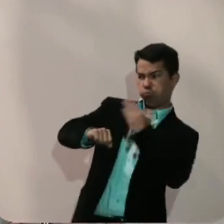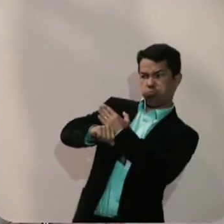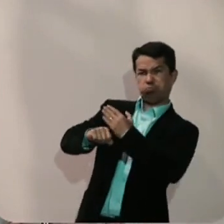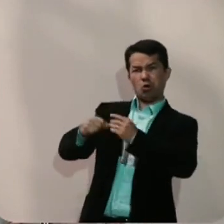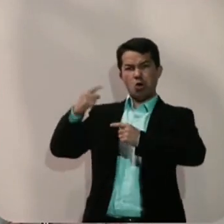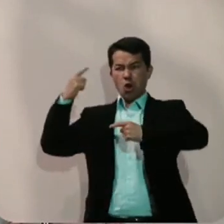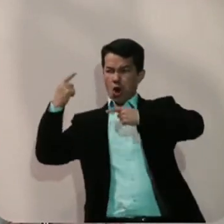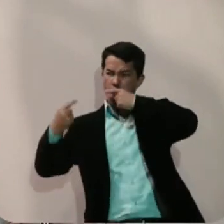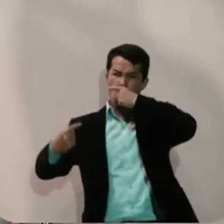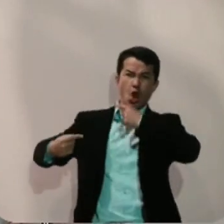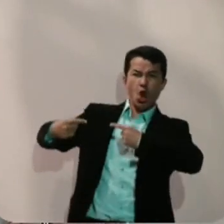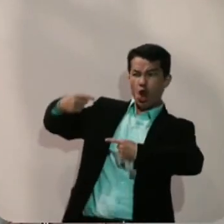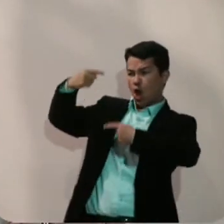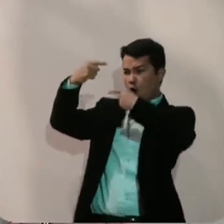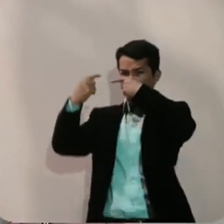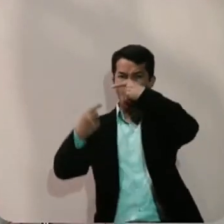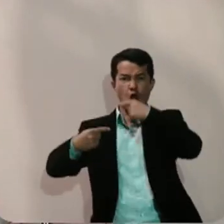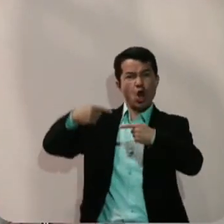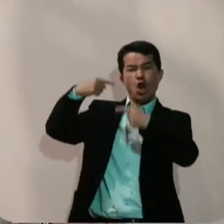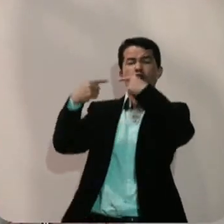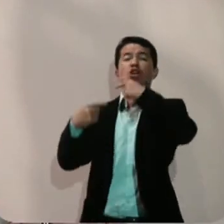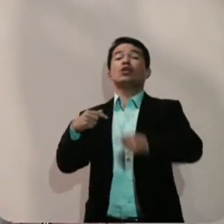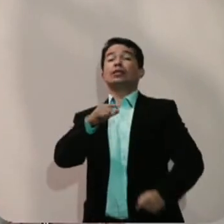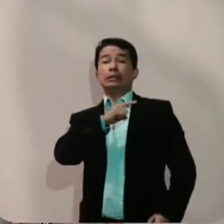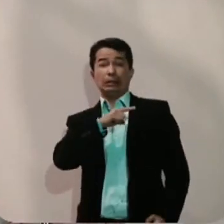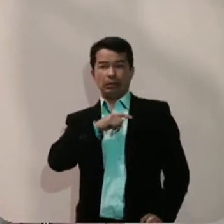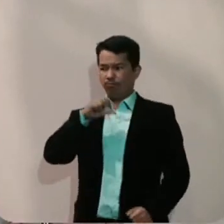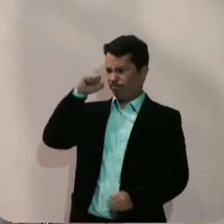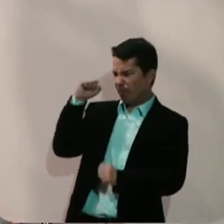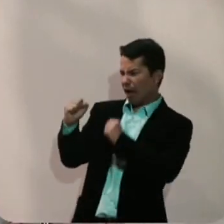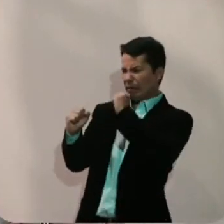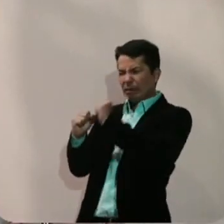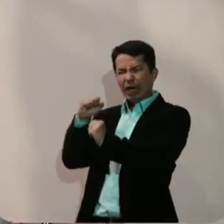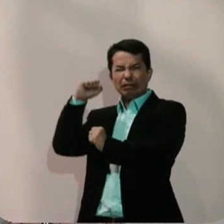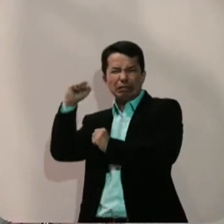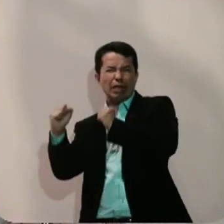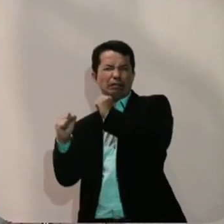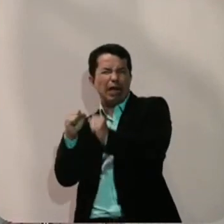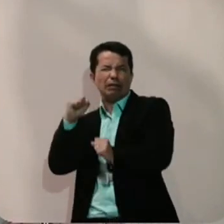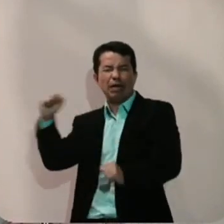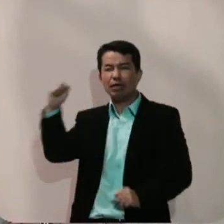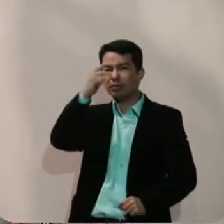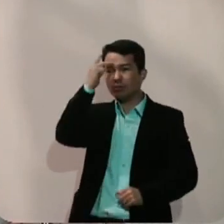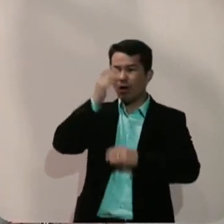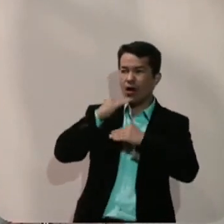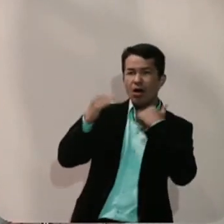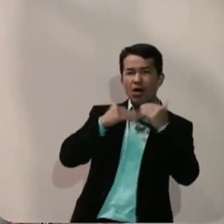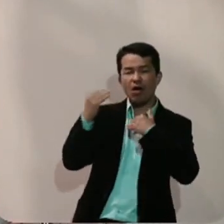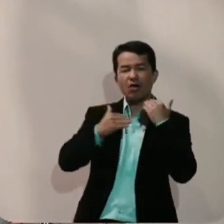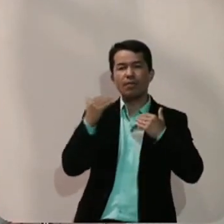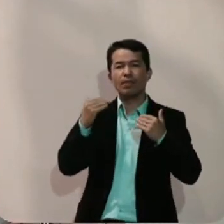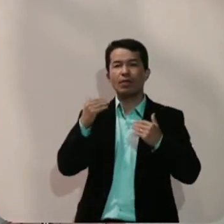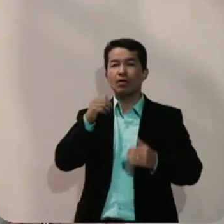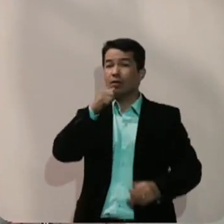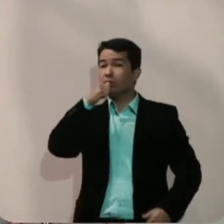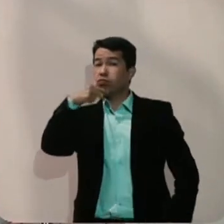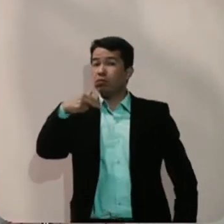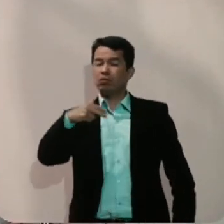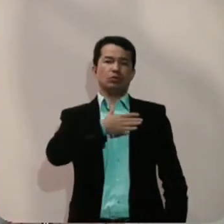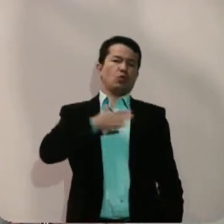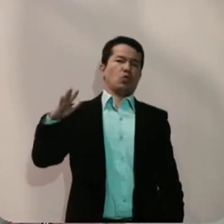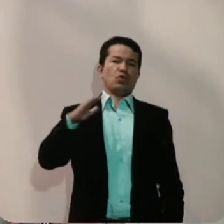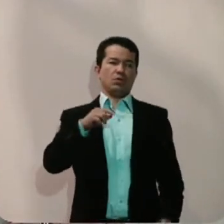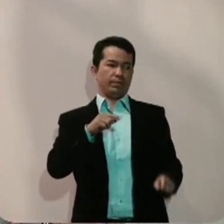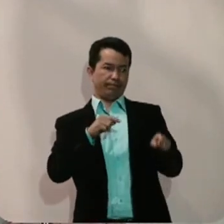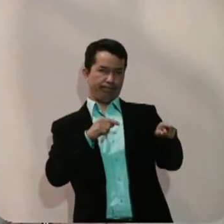havia guerreado naquela região do mundo, matado muita gente. Ele não gostava deles, mas ele temia que